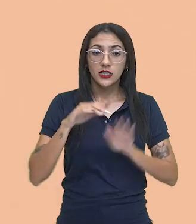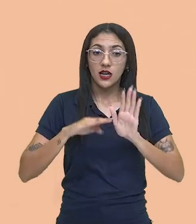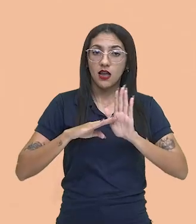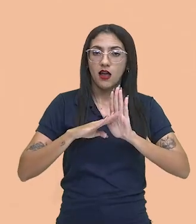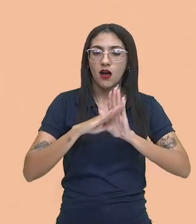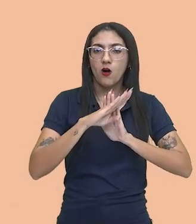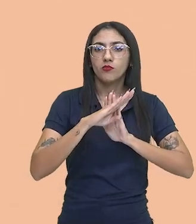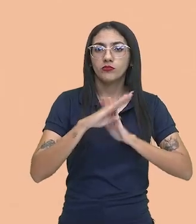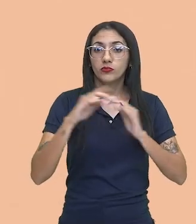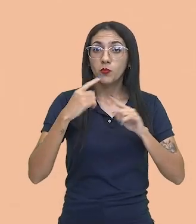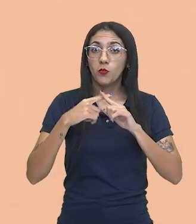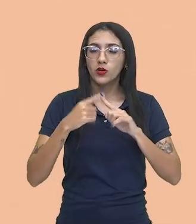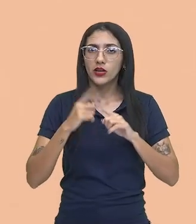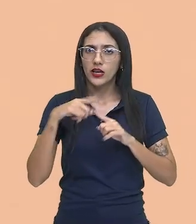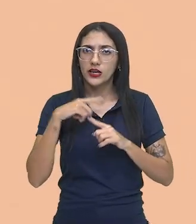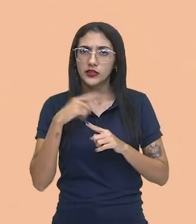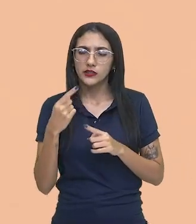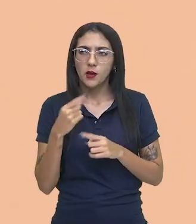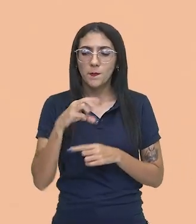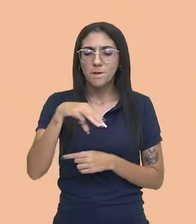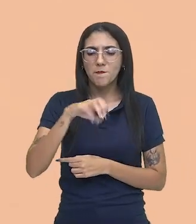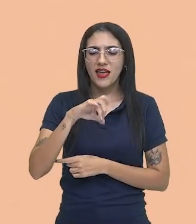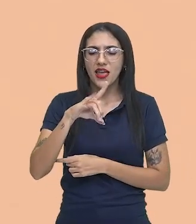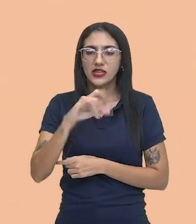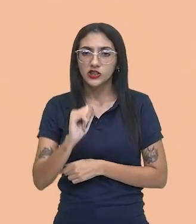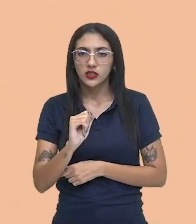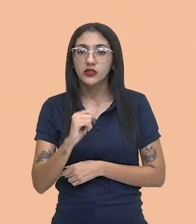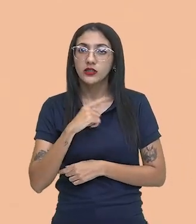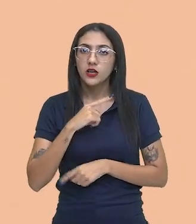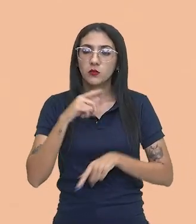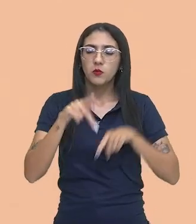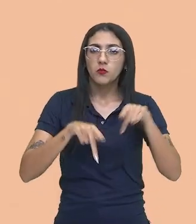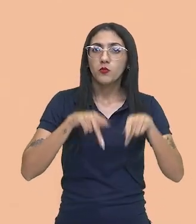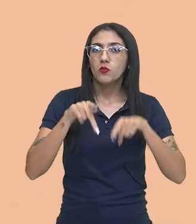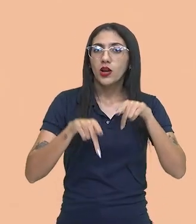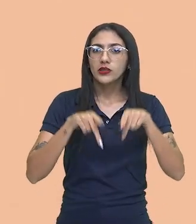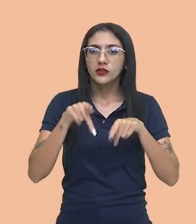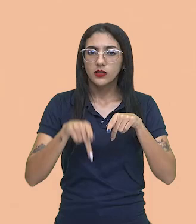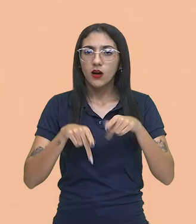média, né, a gente tem uma população que tem ali